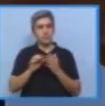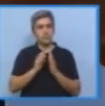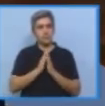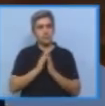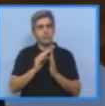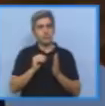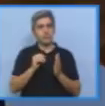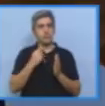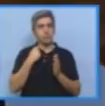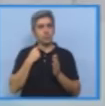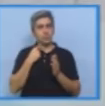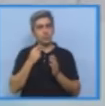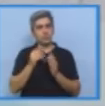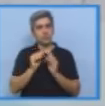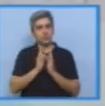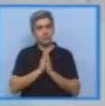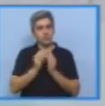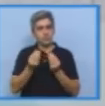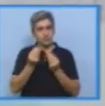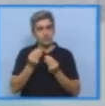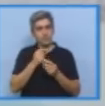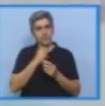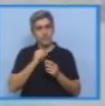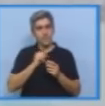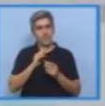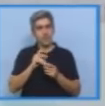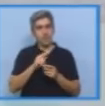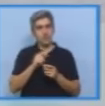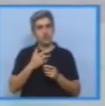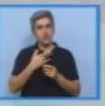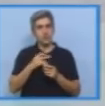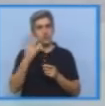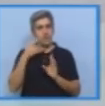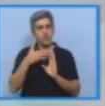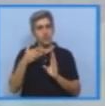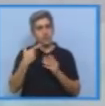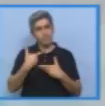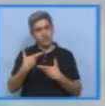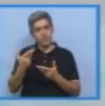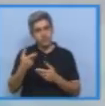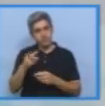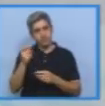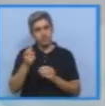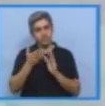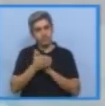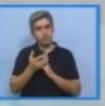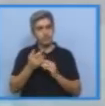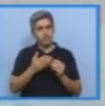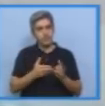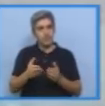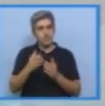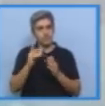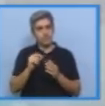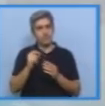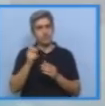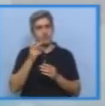seminário. E fui apresentado ao seminário, o meu parco, na altura Jorge Dias, apresentou-me ao seminário e comecei a fazer um caminho também